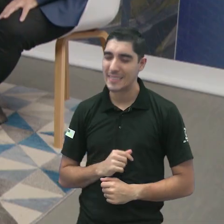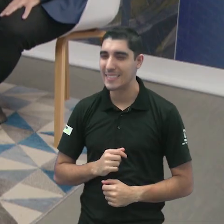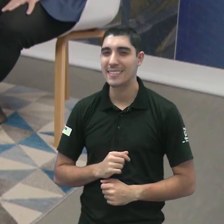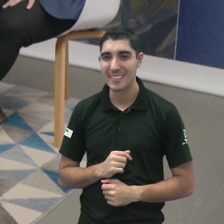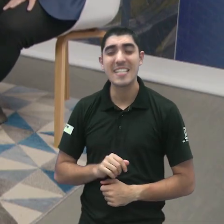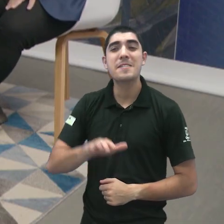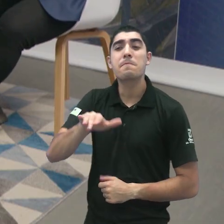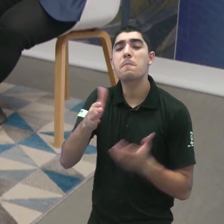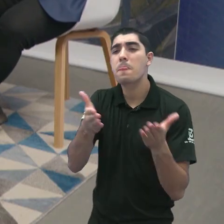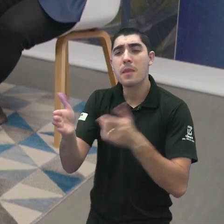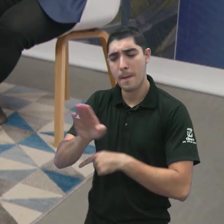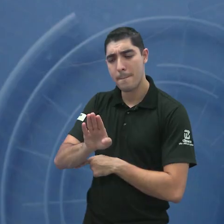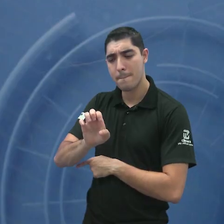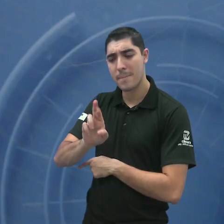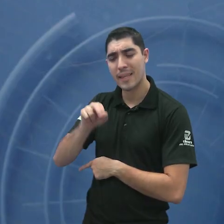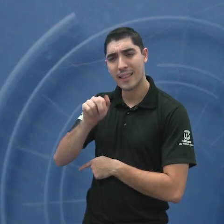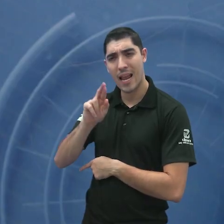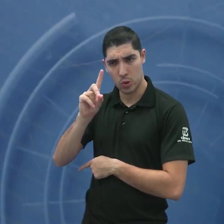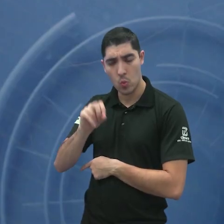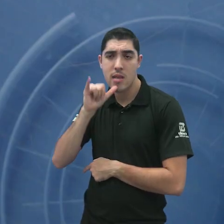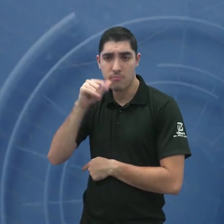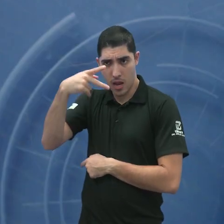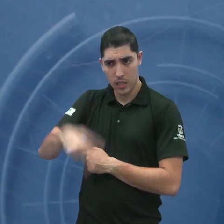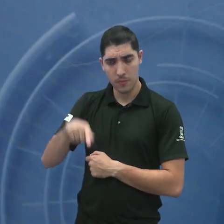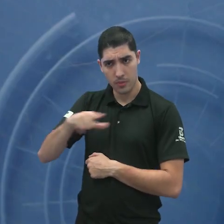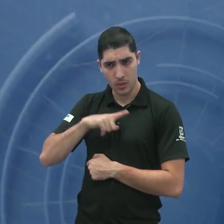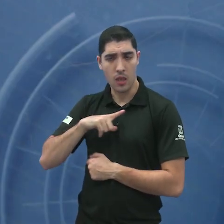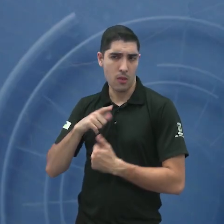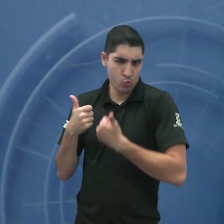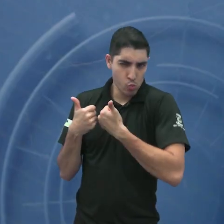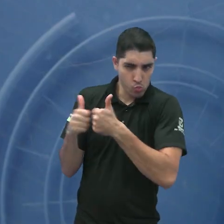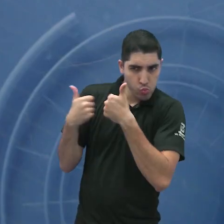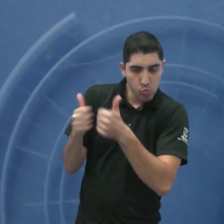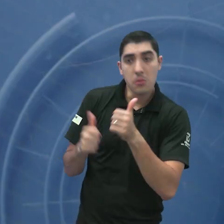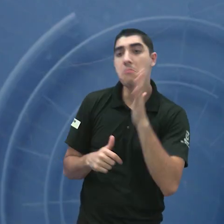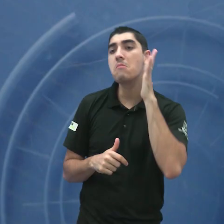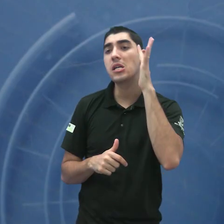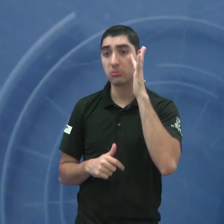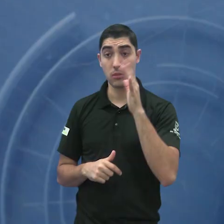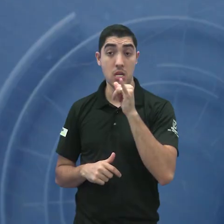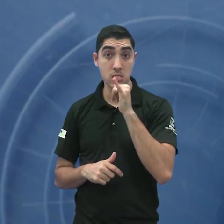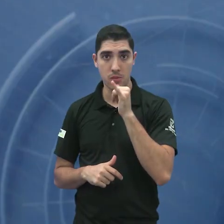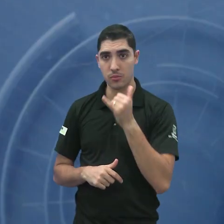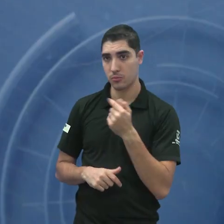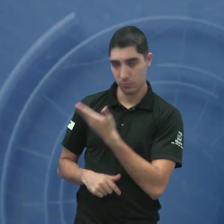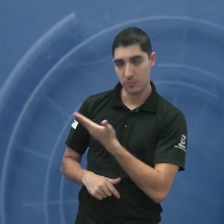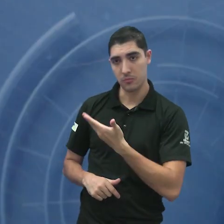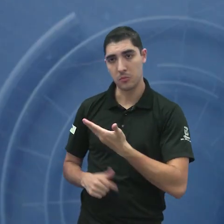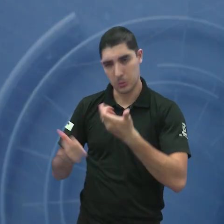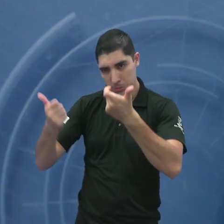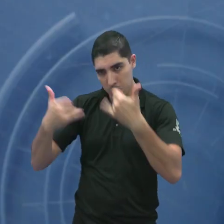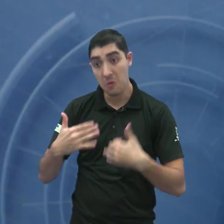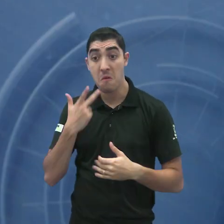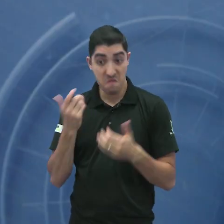Ô Bernardo, o transporte coletivo, né, rodoviário, se vier tudo isso, né? O Gino falou que agora vai sair do